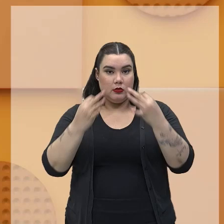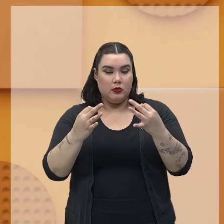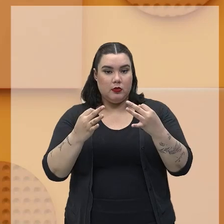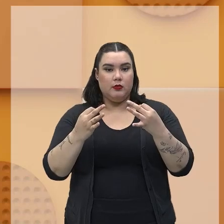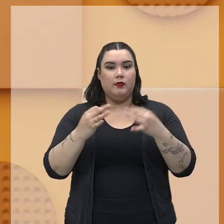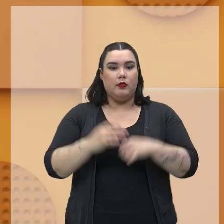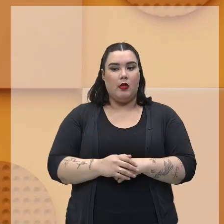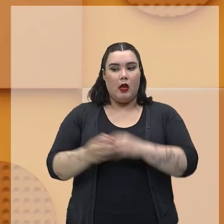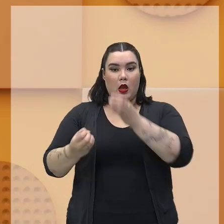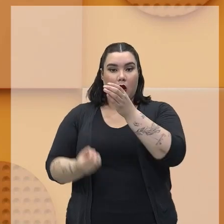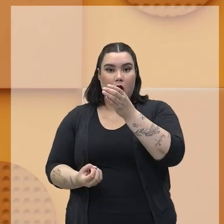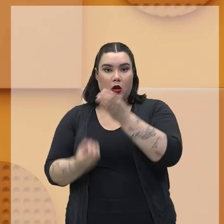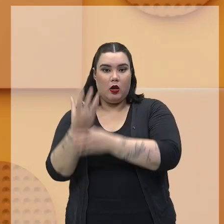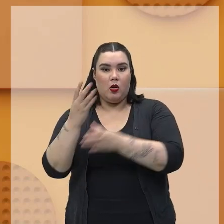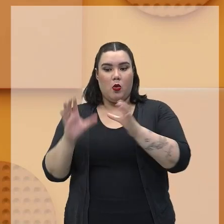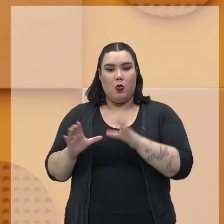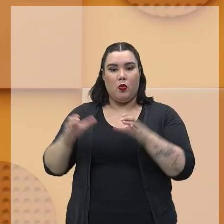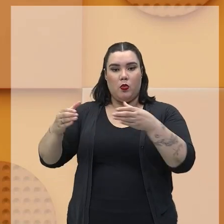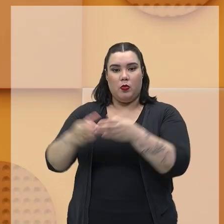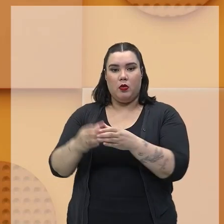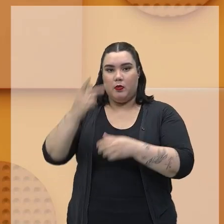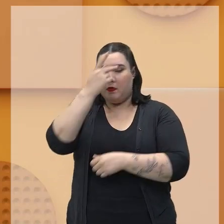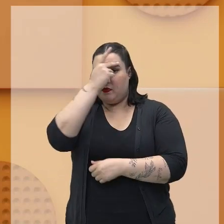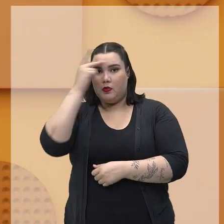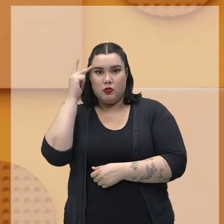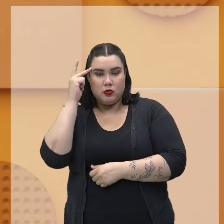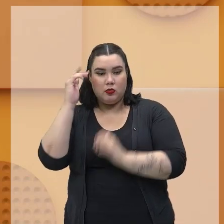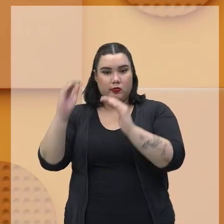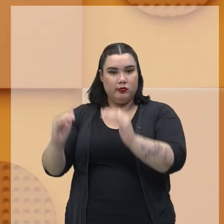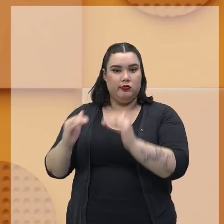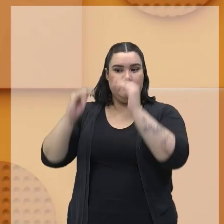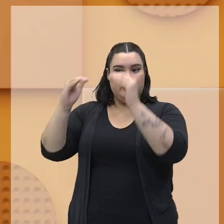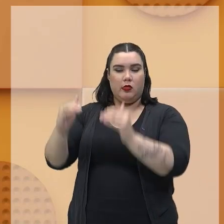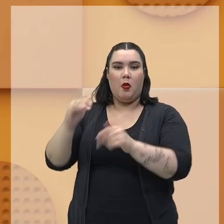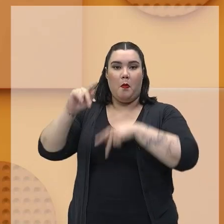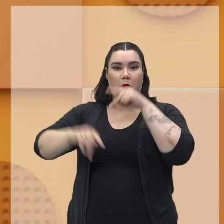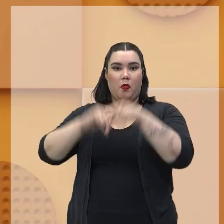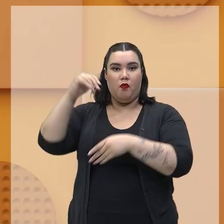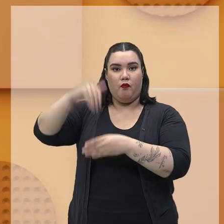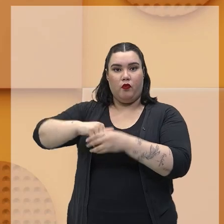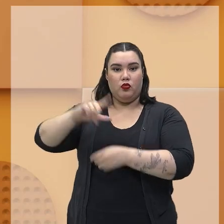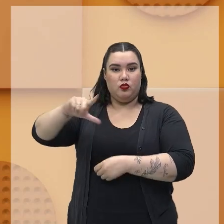foi elaborada por um conjunto de pessoas notáveis eleitas pela população,